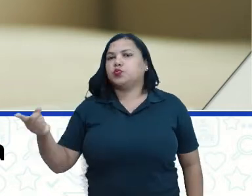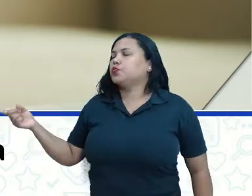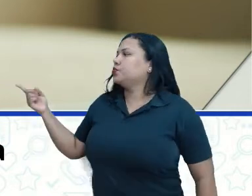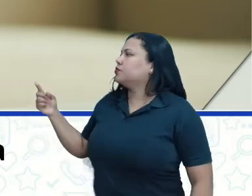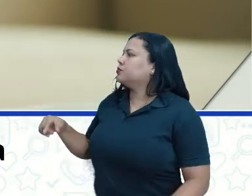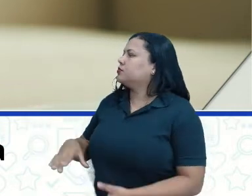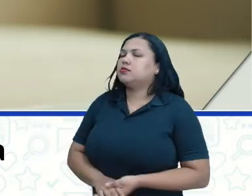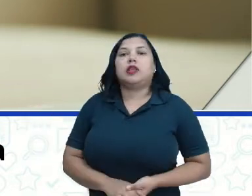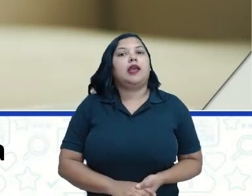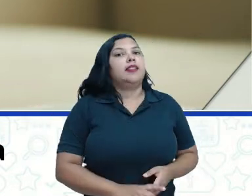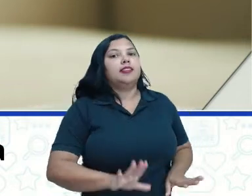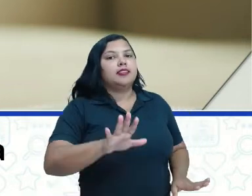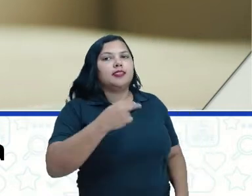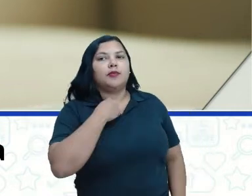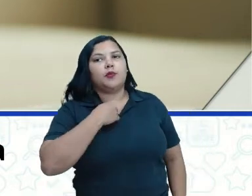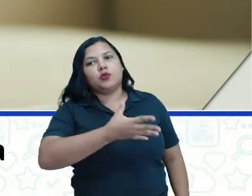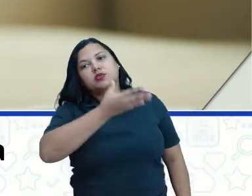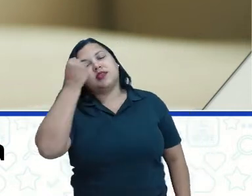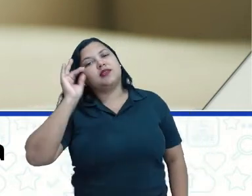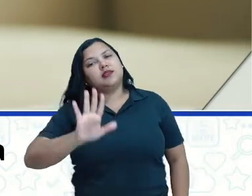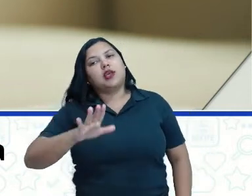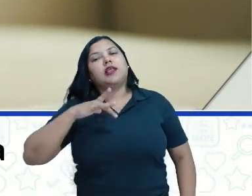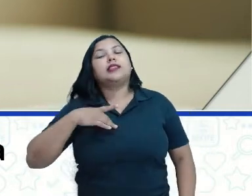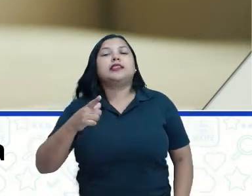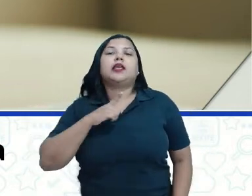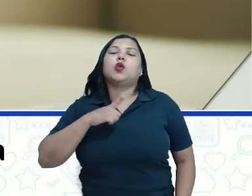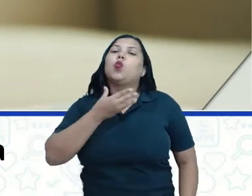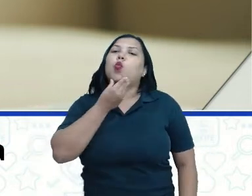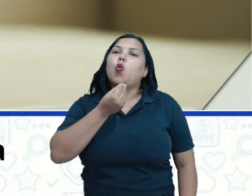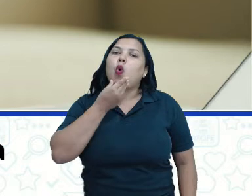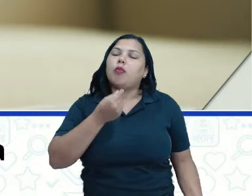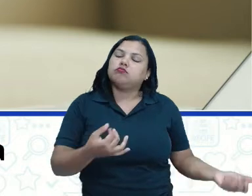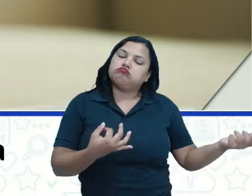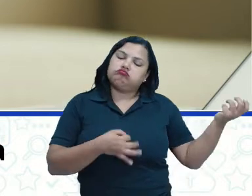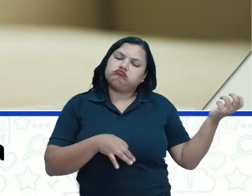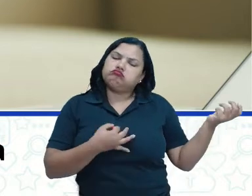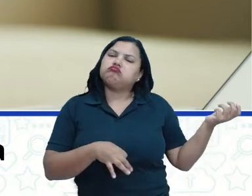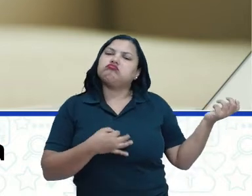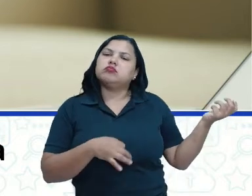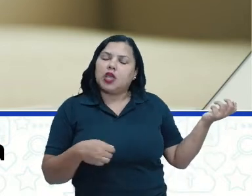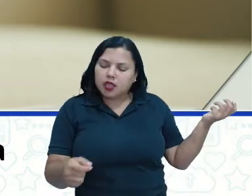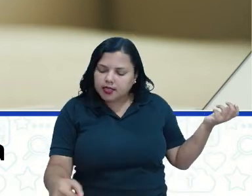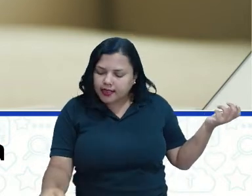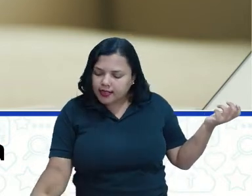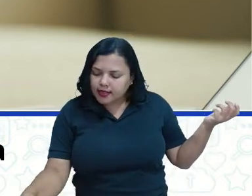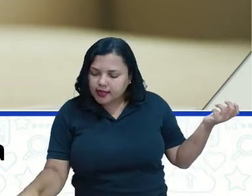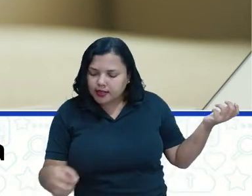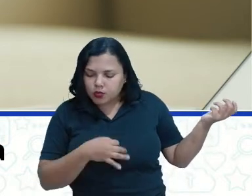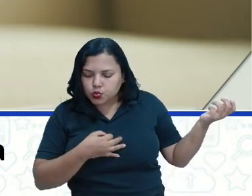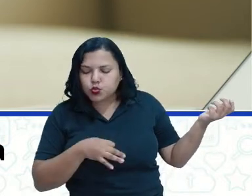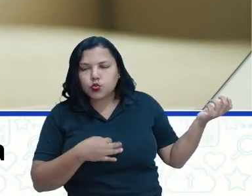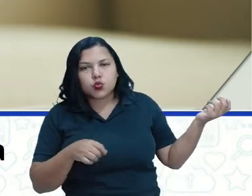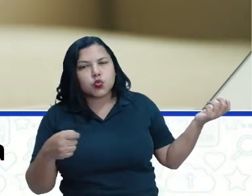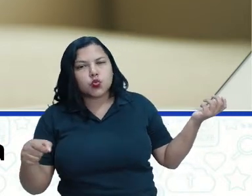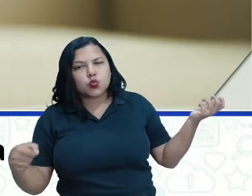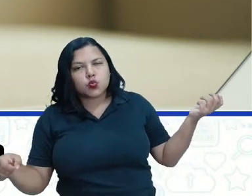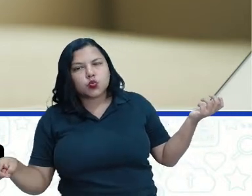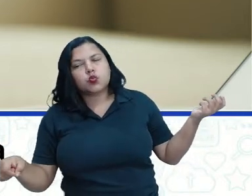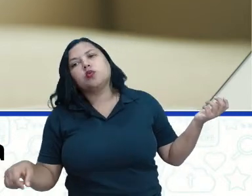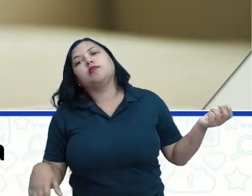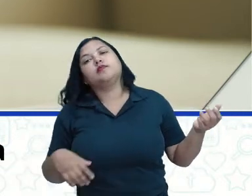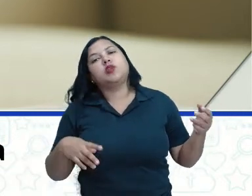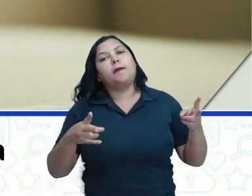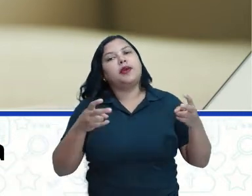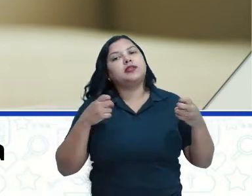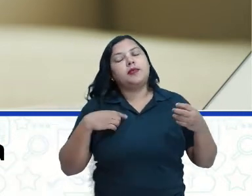na descrição aí da imagem, temos um camarada com violão e escrevendo, anotando algumas coisas. Perceba que está o celular ali também, ou